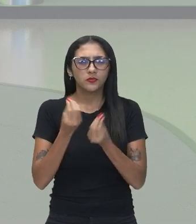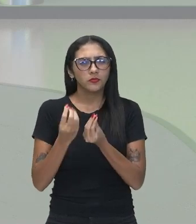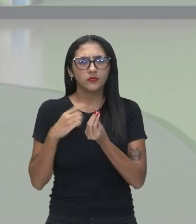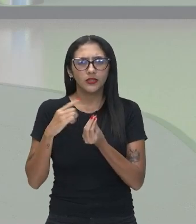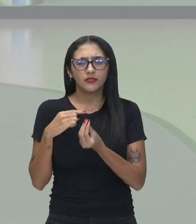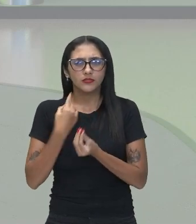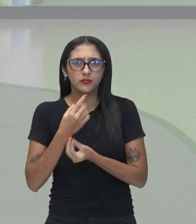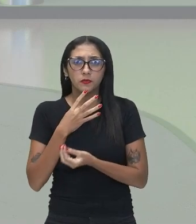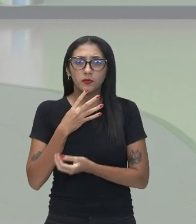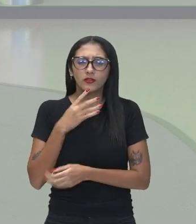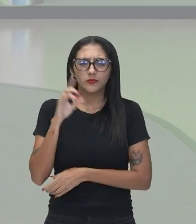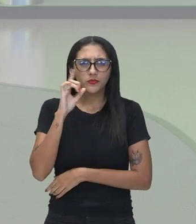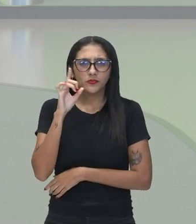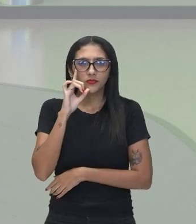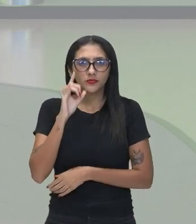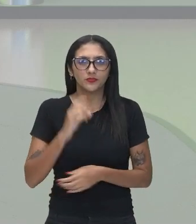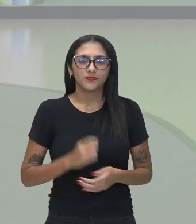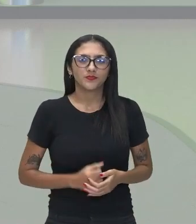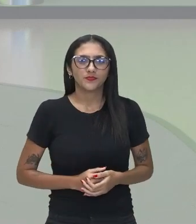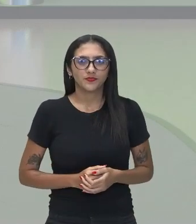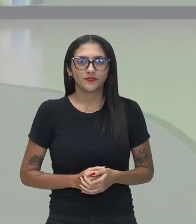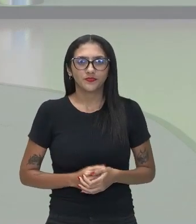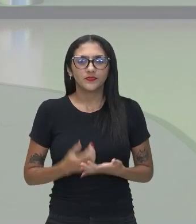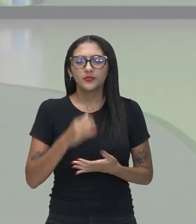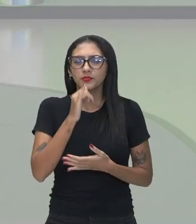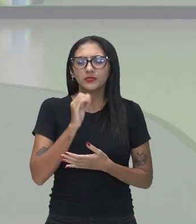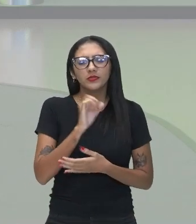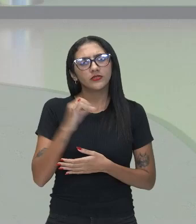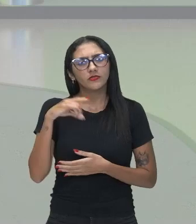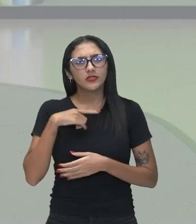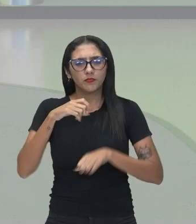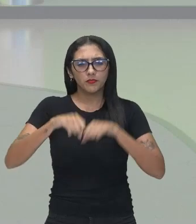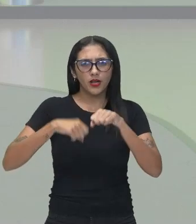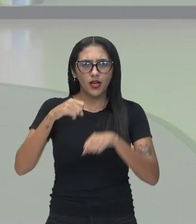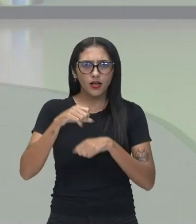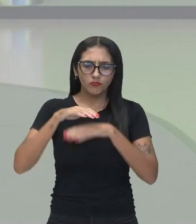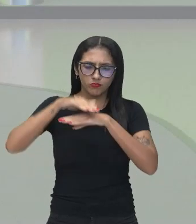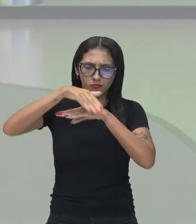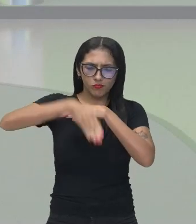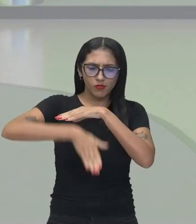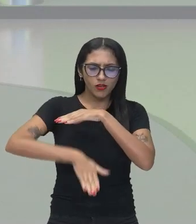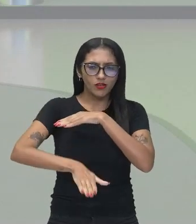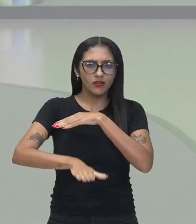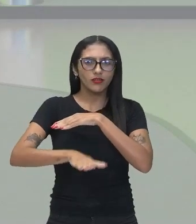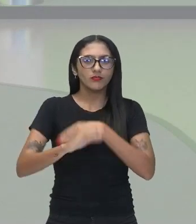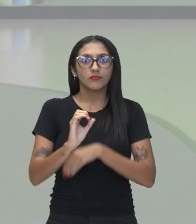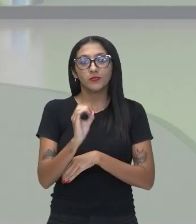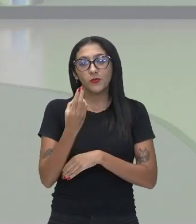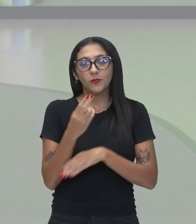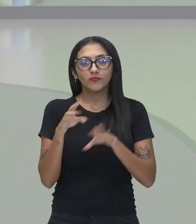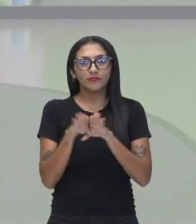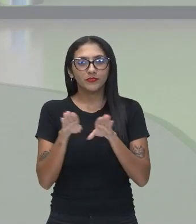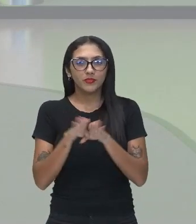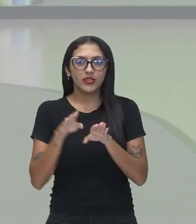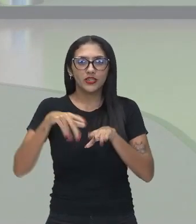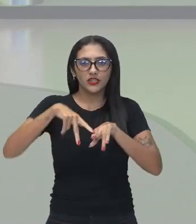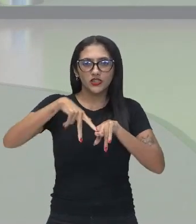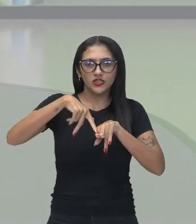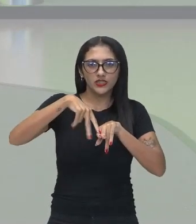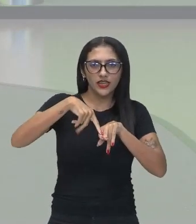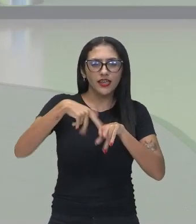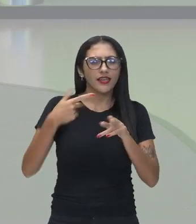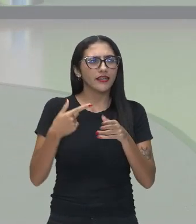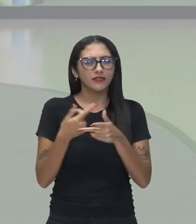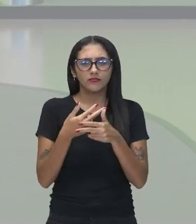dia. Então, quando você está ali, mesmo que andando de bicicleta, vai descer uma ladeira, ou você está andando de skate, de